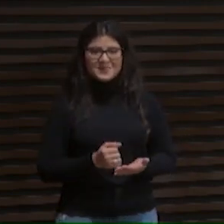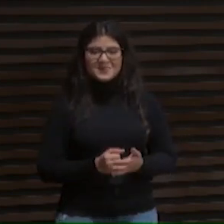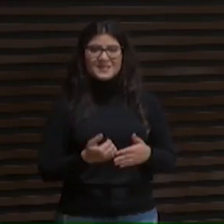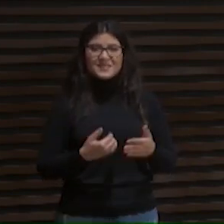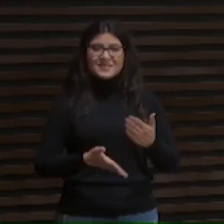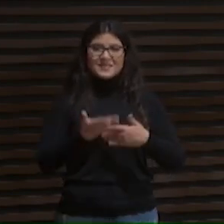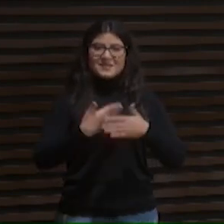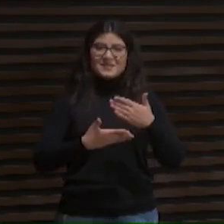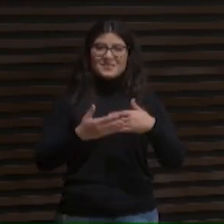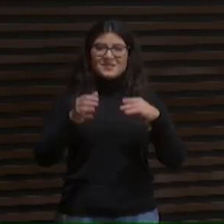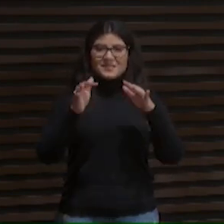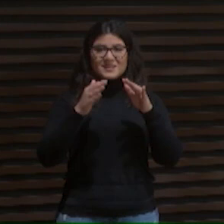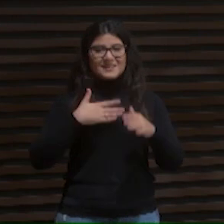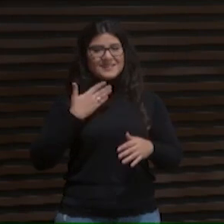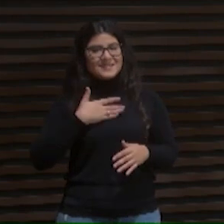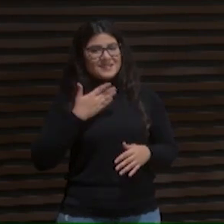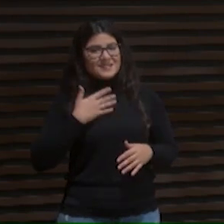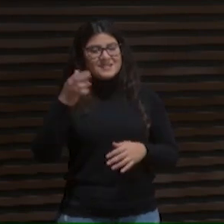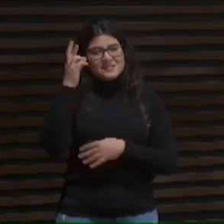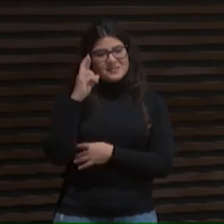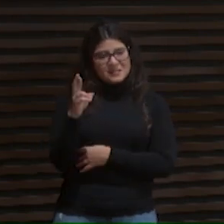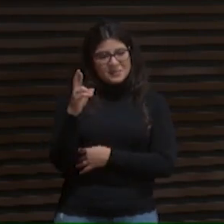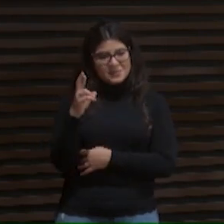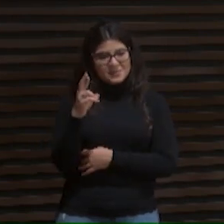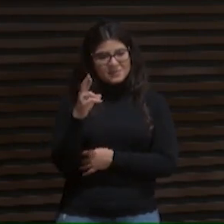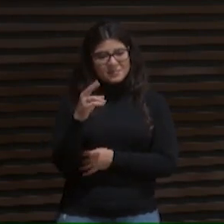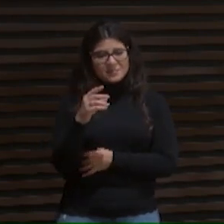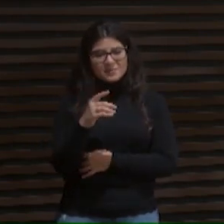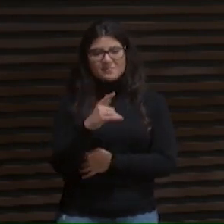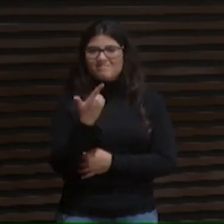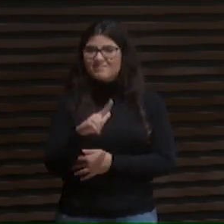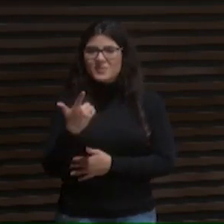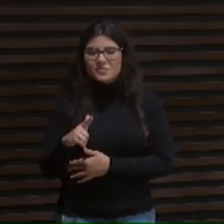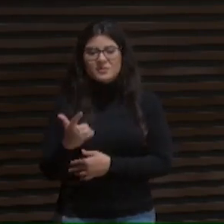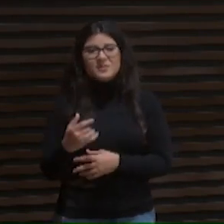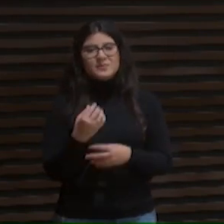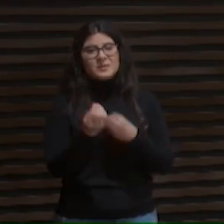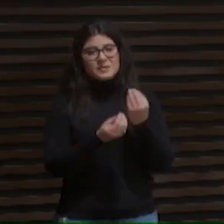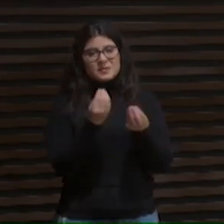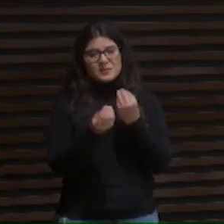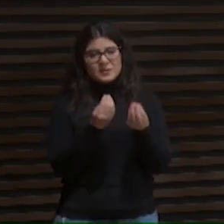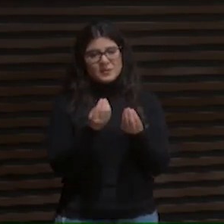pela alegria que é o Senhor, não temos outra